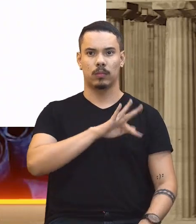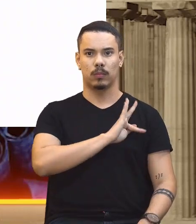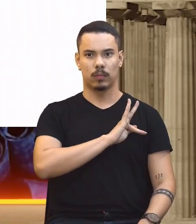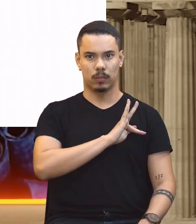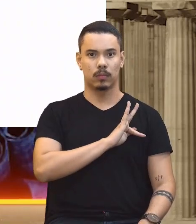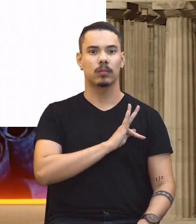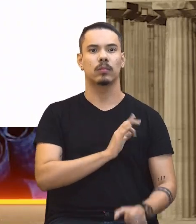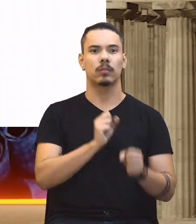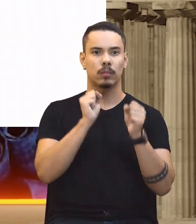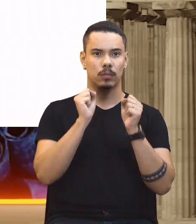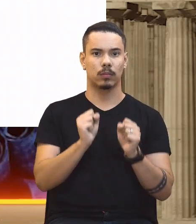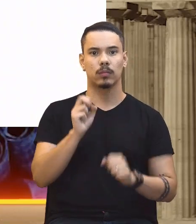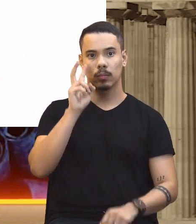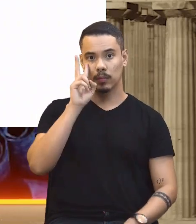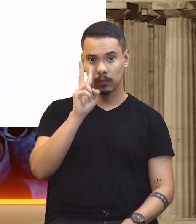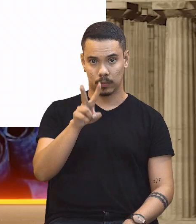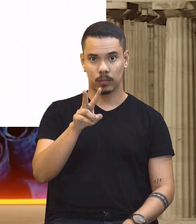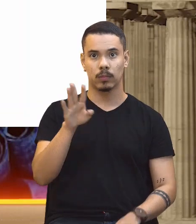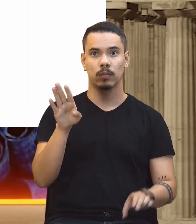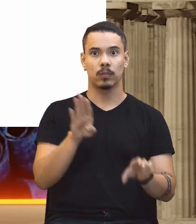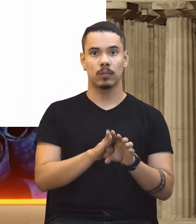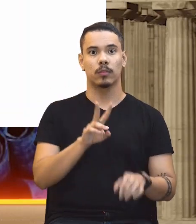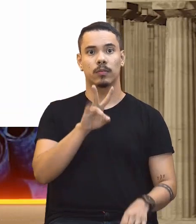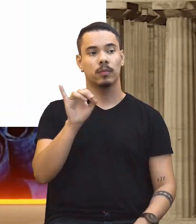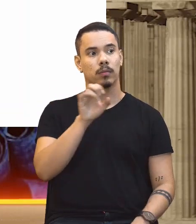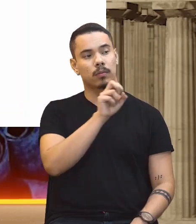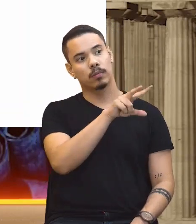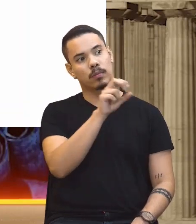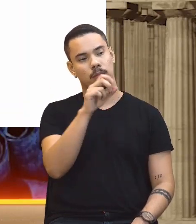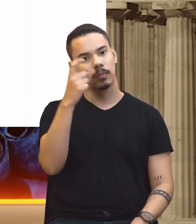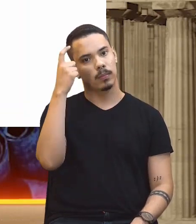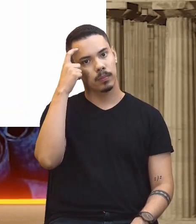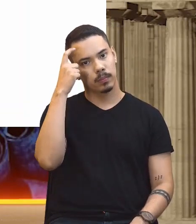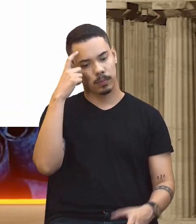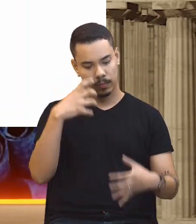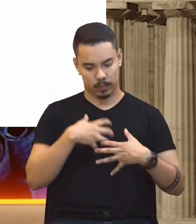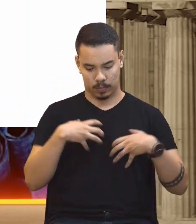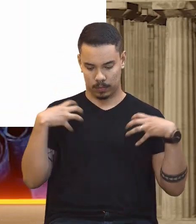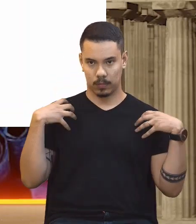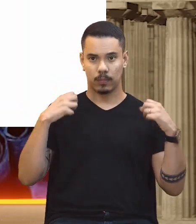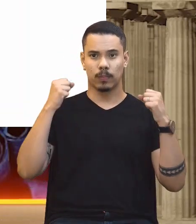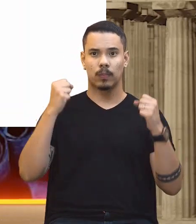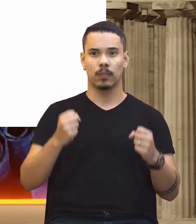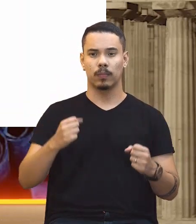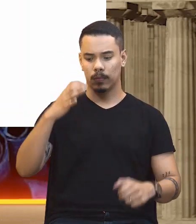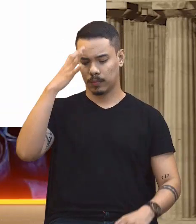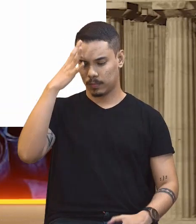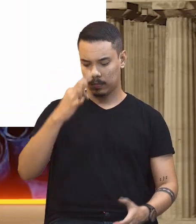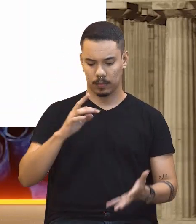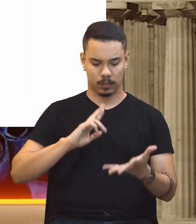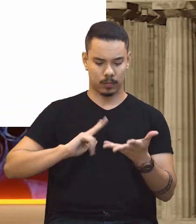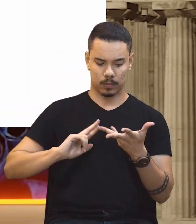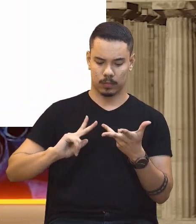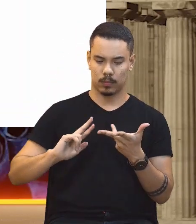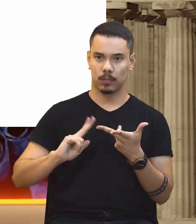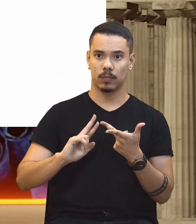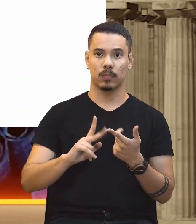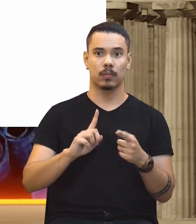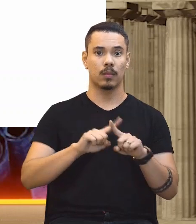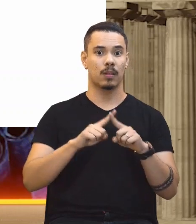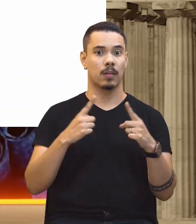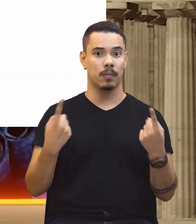vocês irão ver o pensamento de Platão, ela pode receber diversas interpretações. Mas